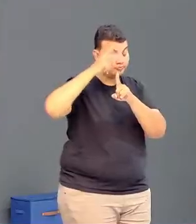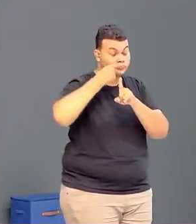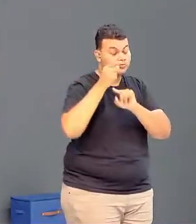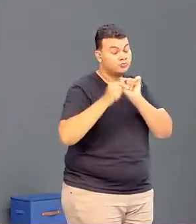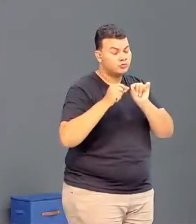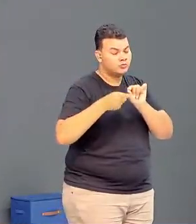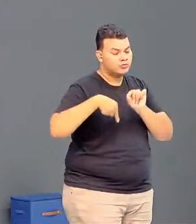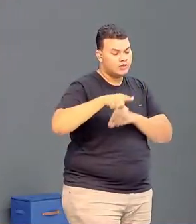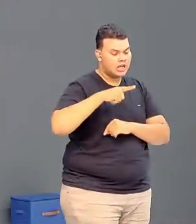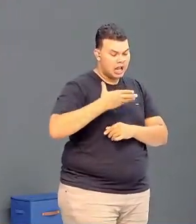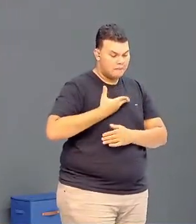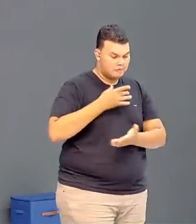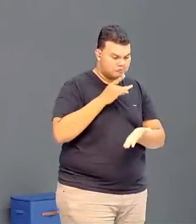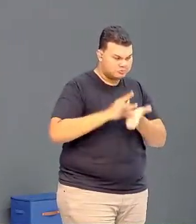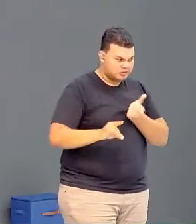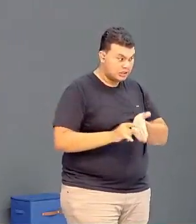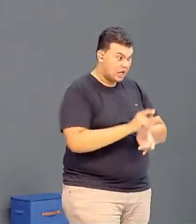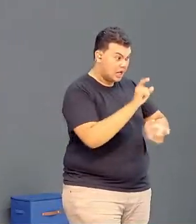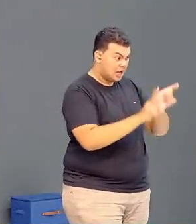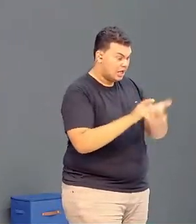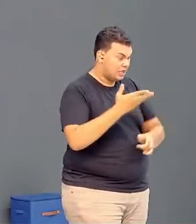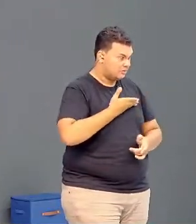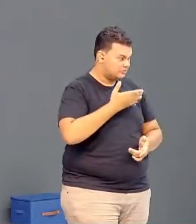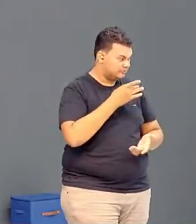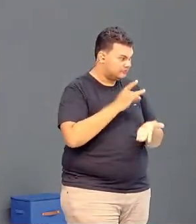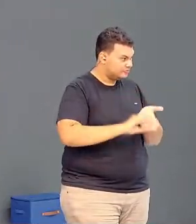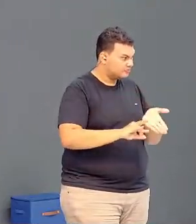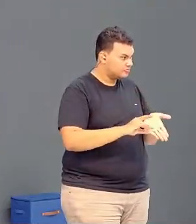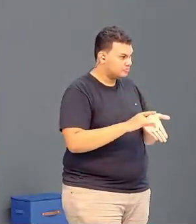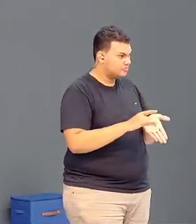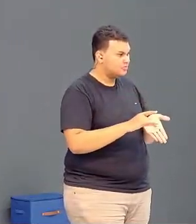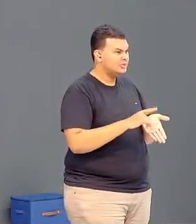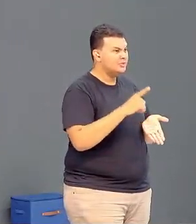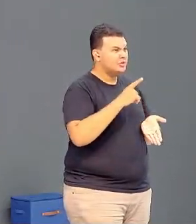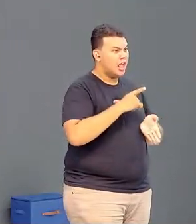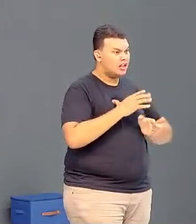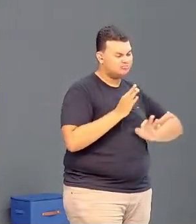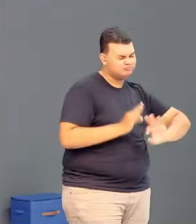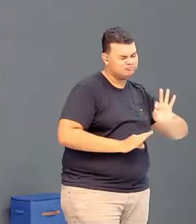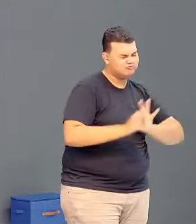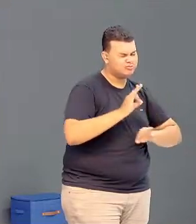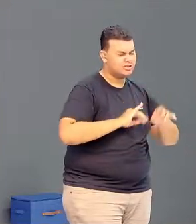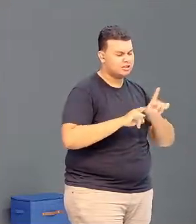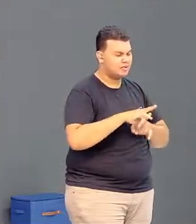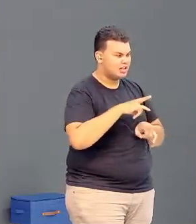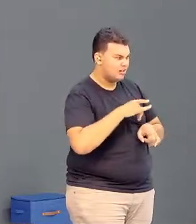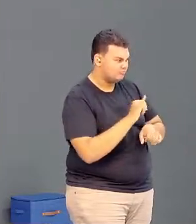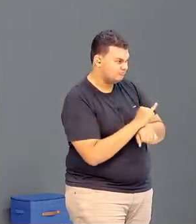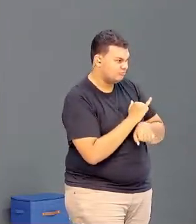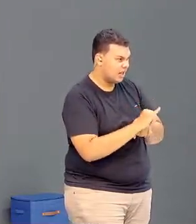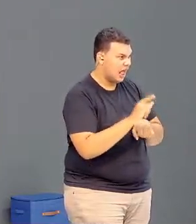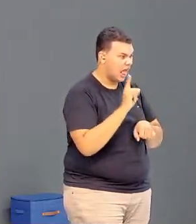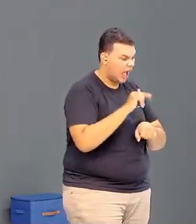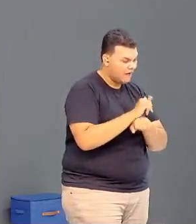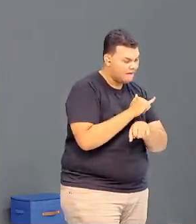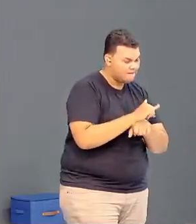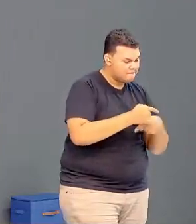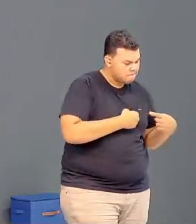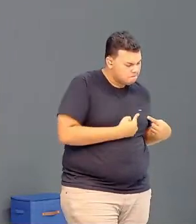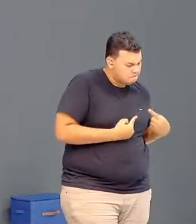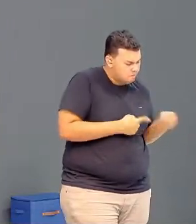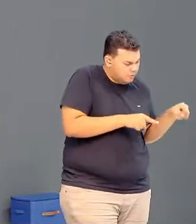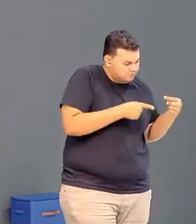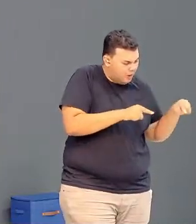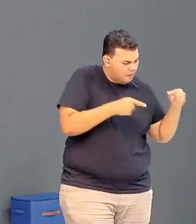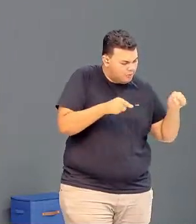dos nossos inimigos, esses inimigos aqui, meu Deus, que planejam, intentam estrategicamente contra